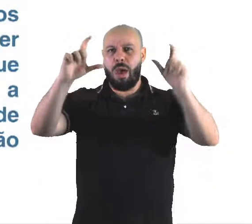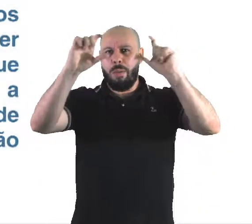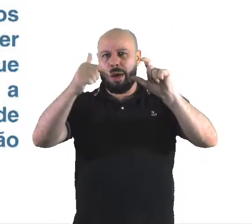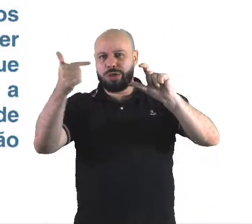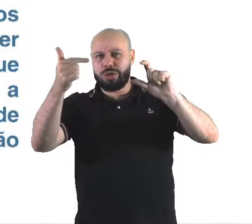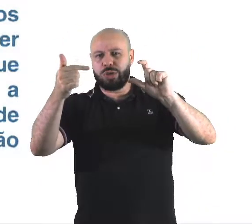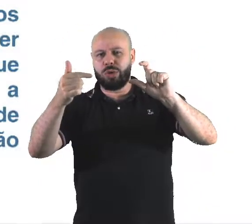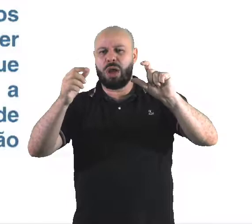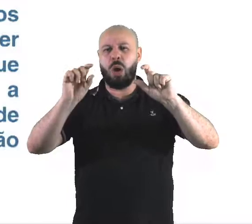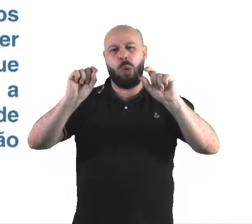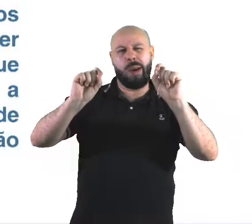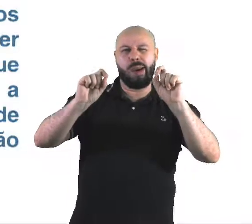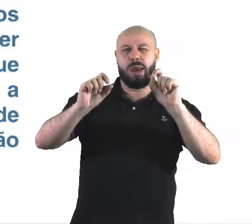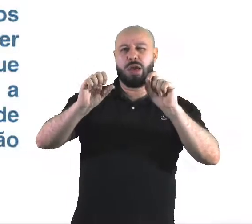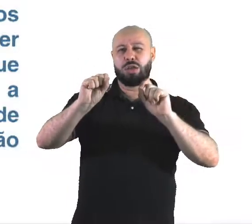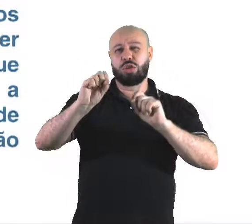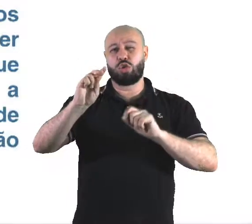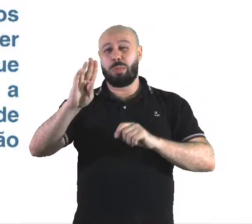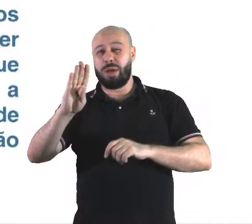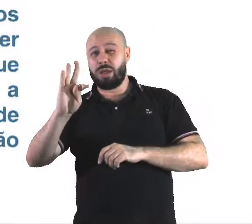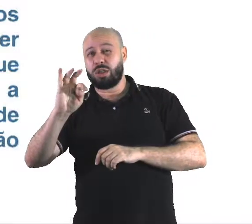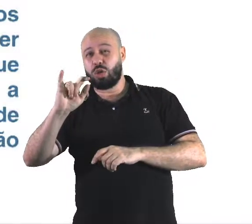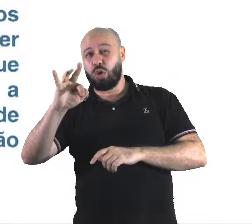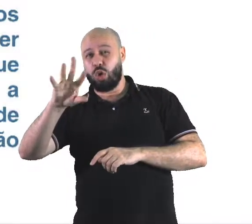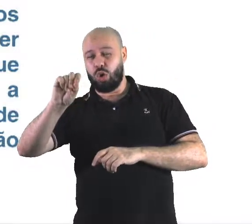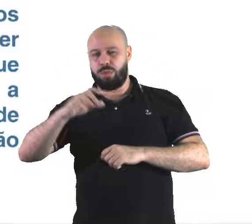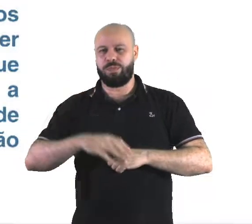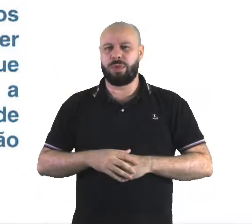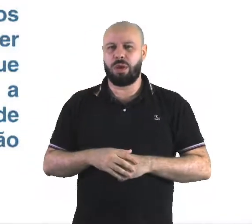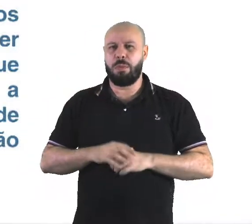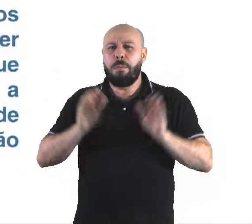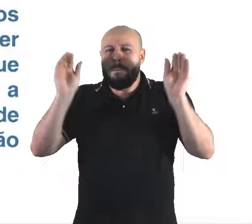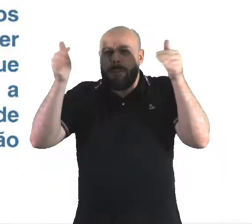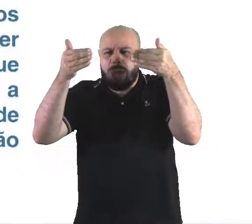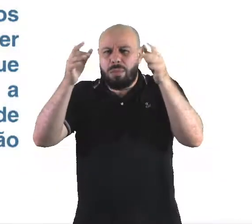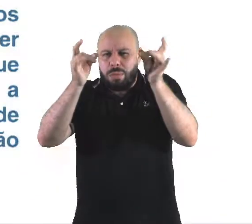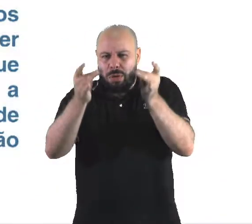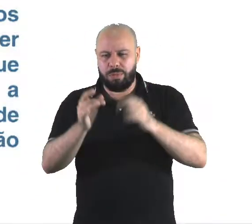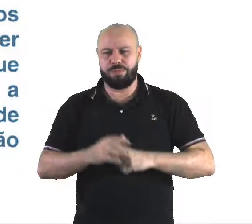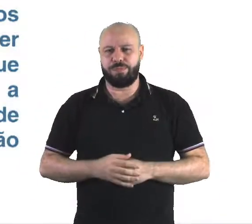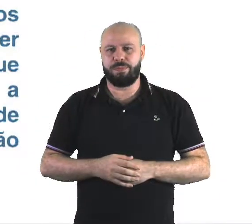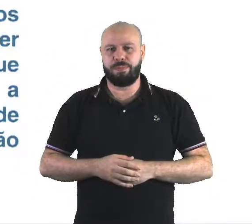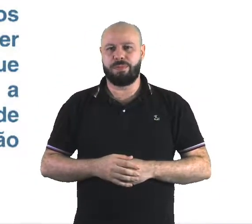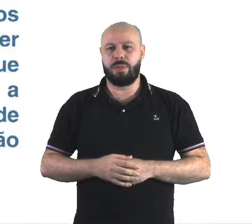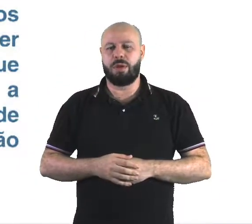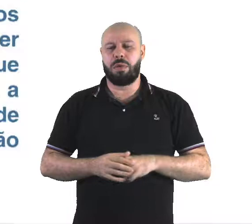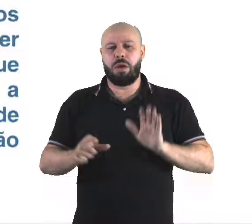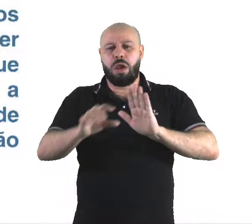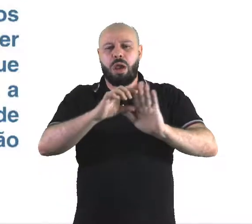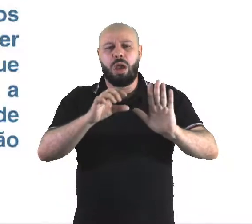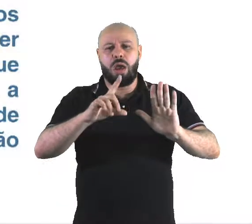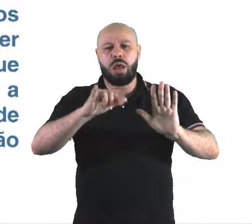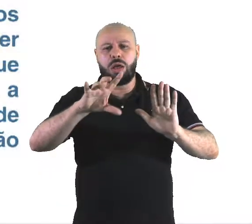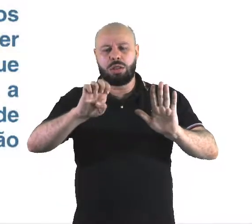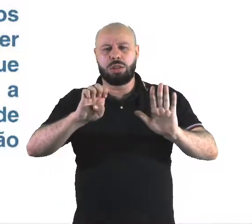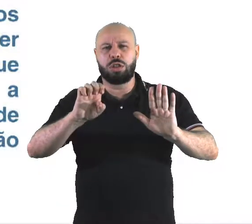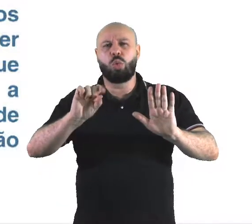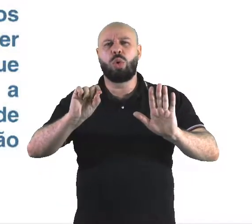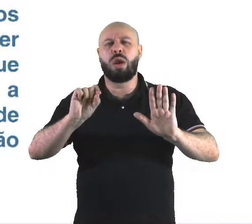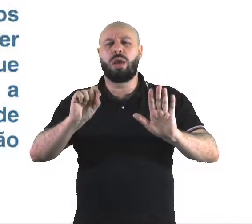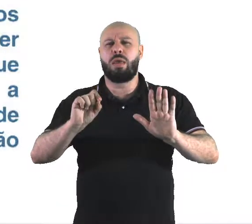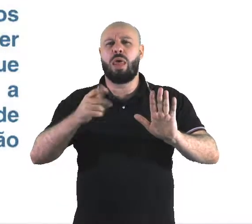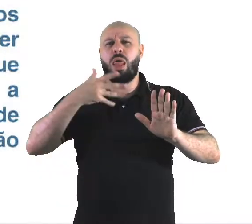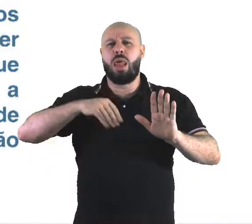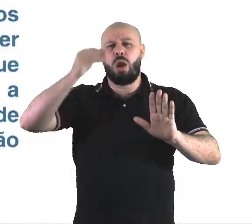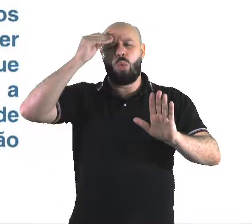uma espécie de subtítulo e mais específico. E o que é a lead? Na linguagem